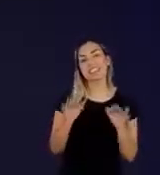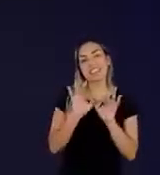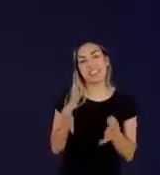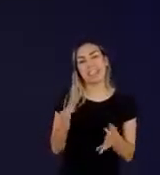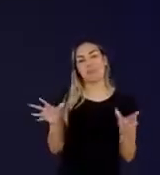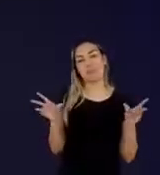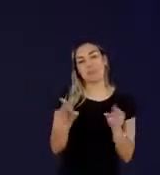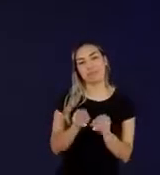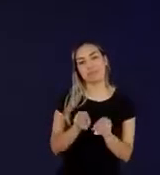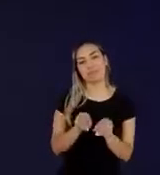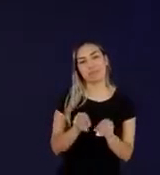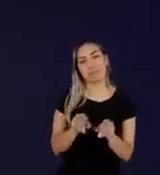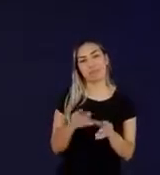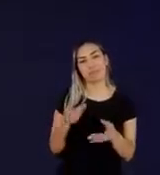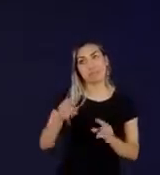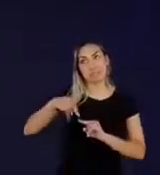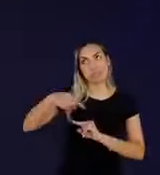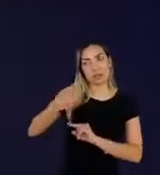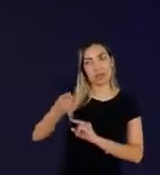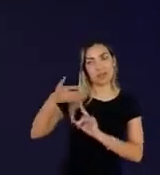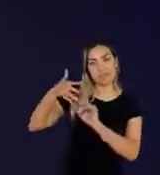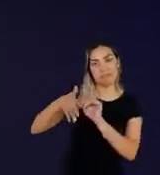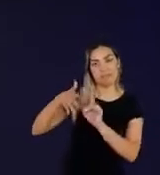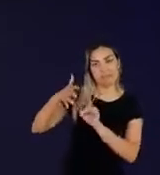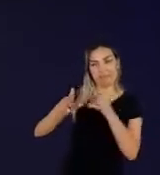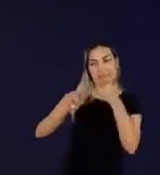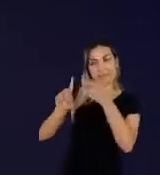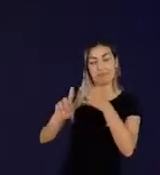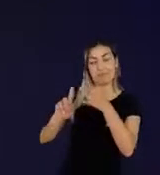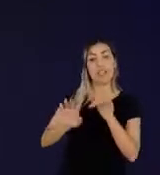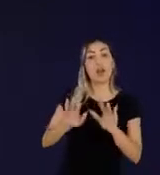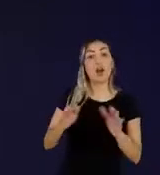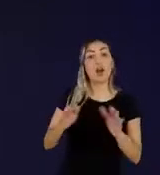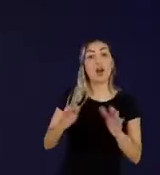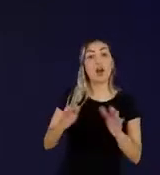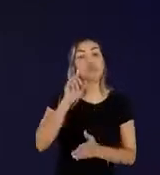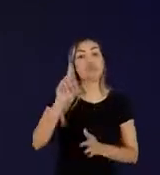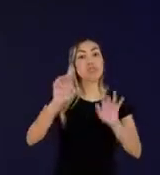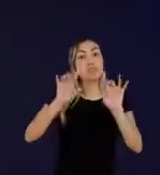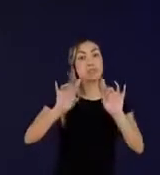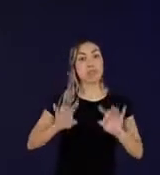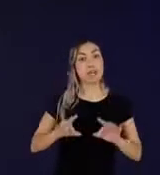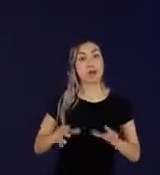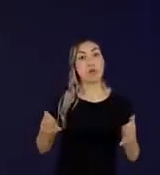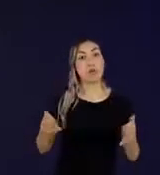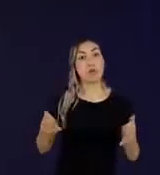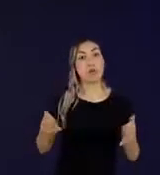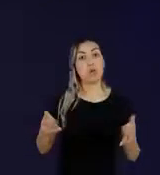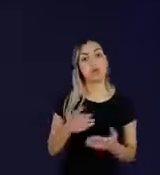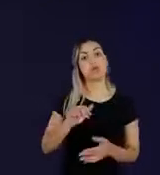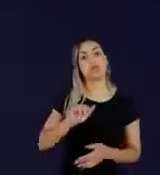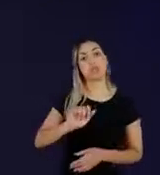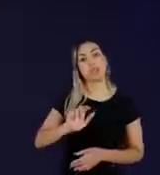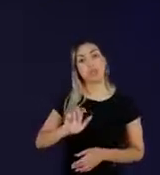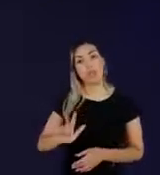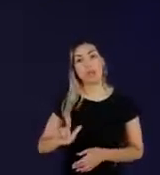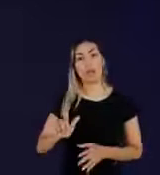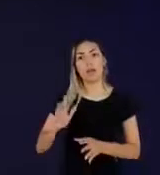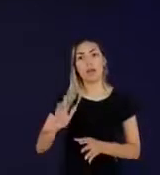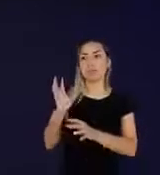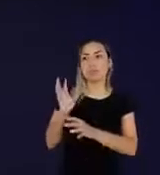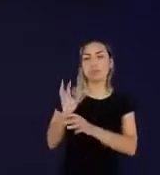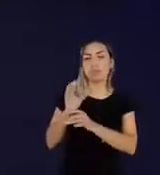colegas aqui de painel. Hoje é um dia muito especial. Hoje a ANEEL completa 24 anos. Né?